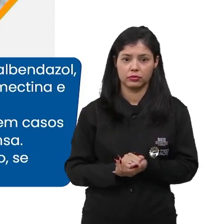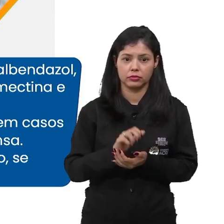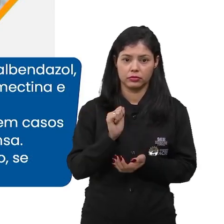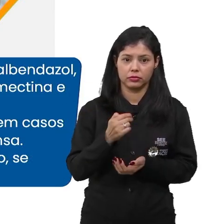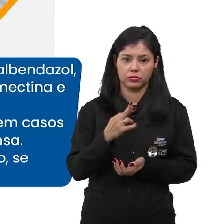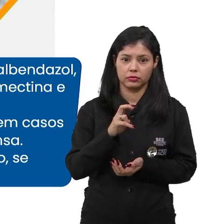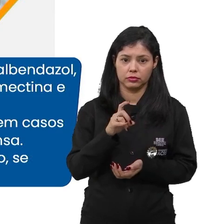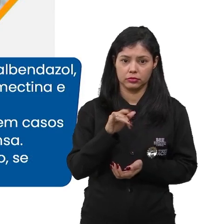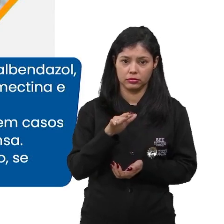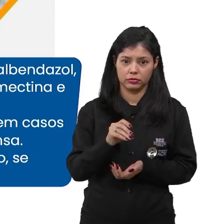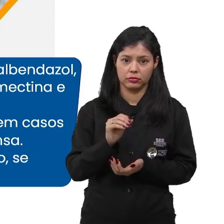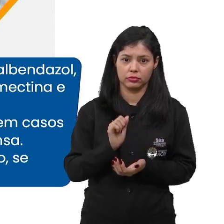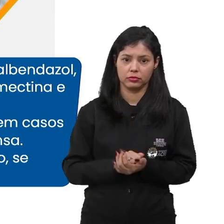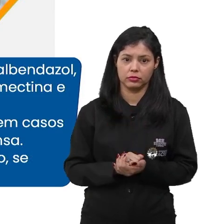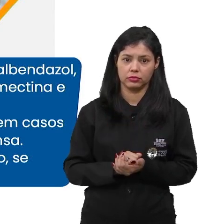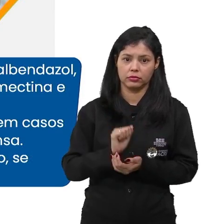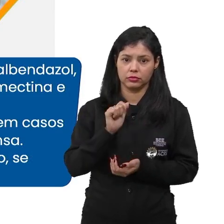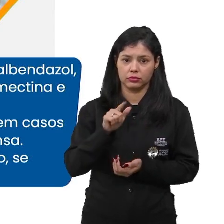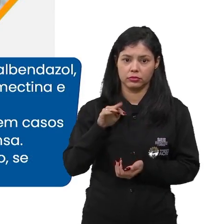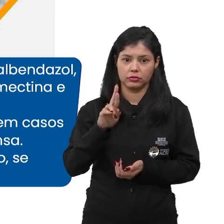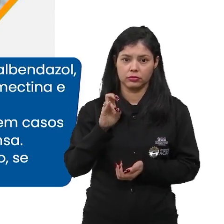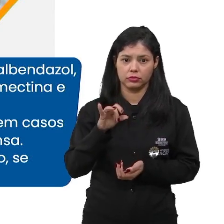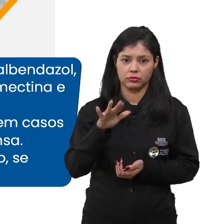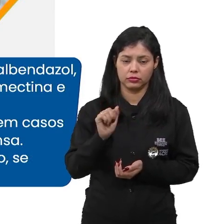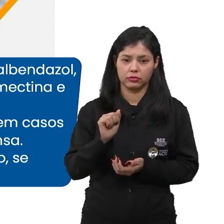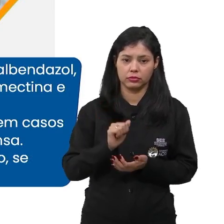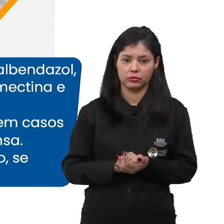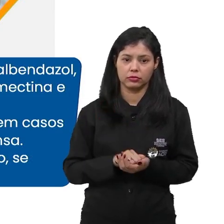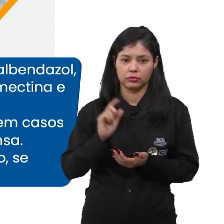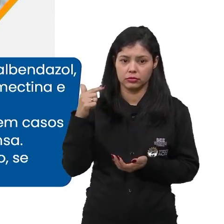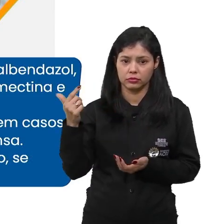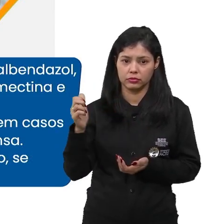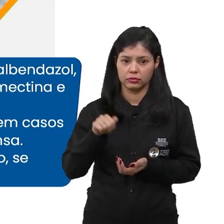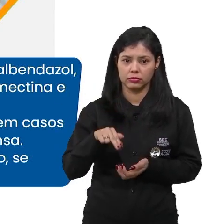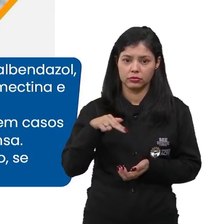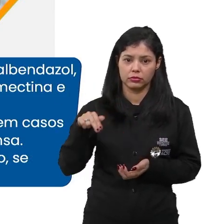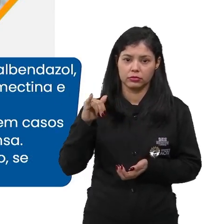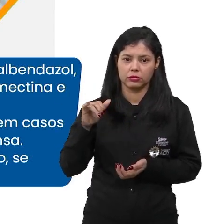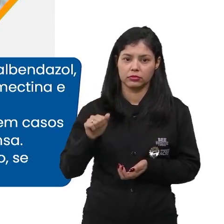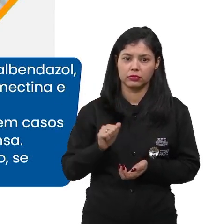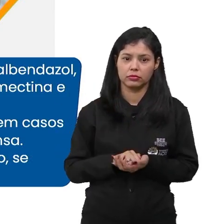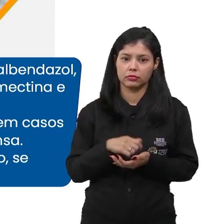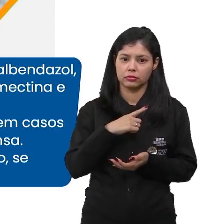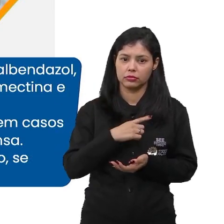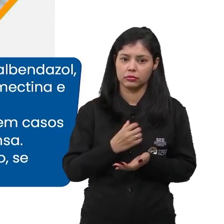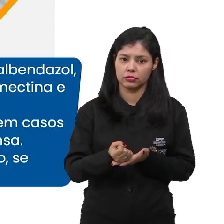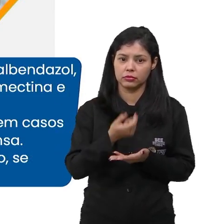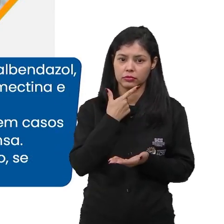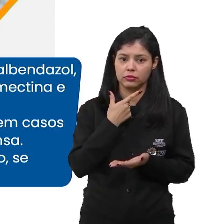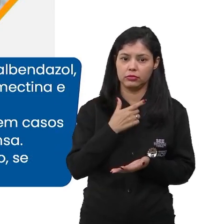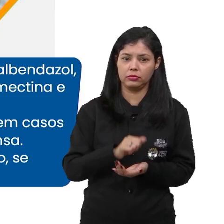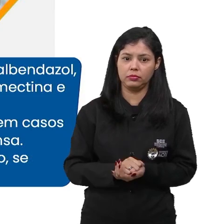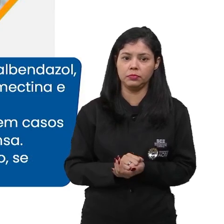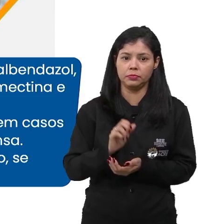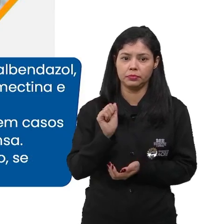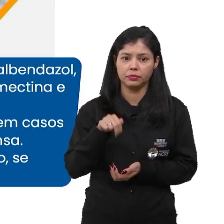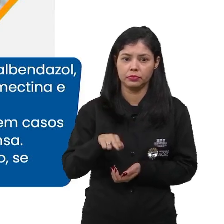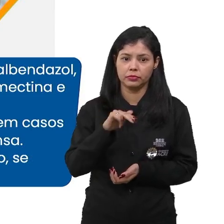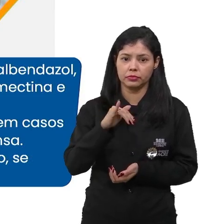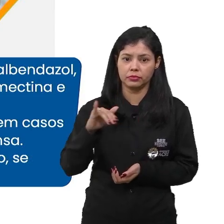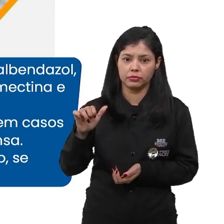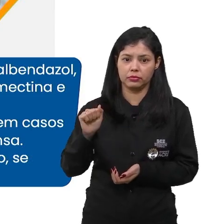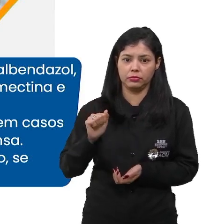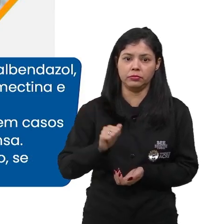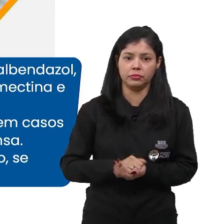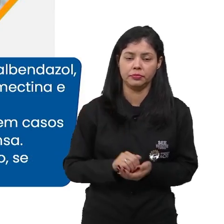os antiparasitários, ali como o albendazol, mebendazol, a ivermectina, e a gente também tem um medicamento chamado Anita, que ele